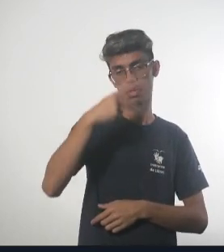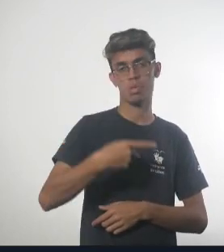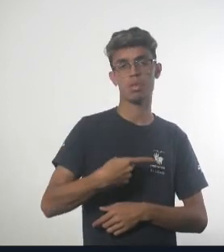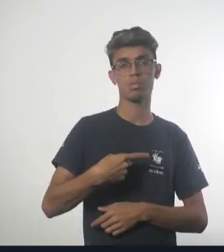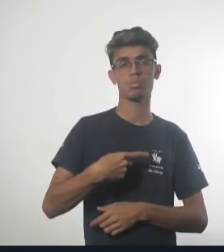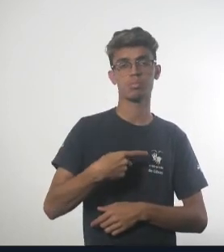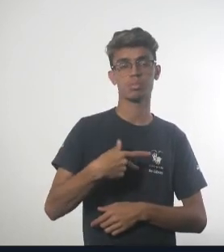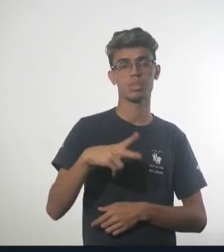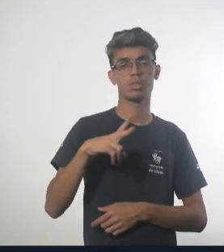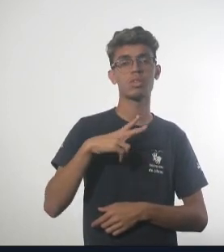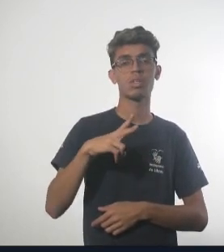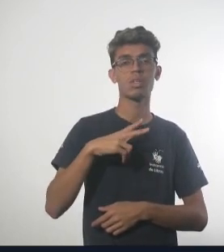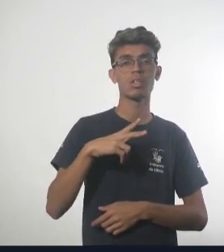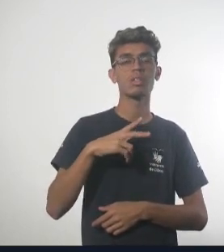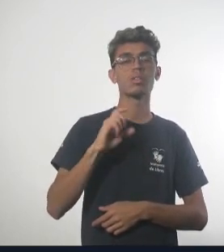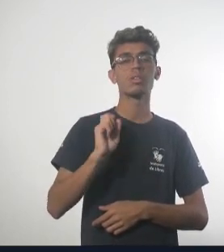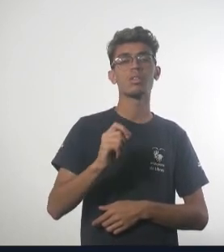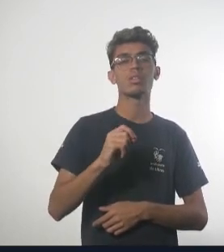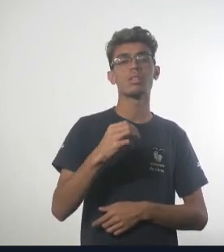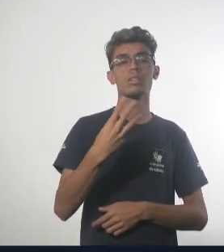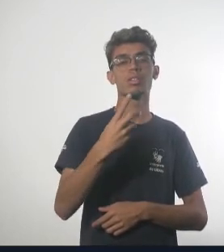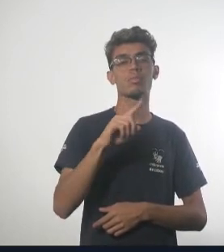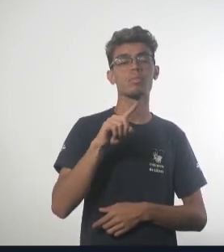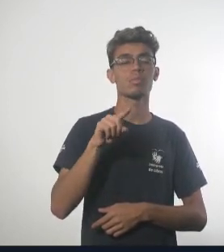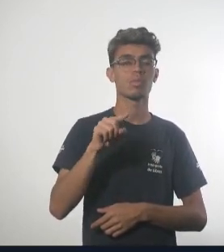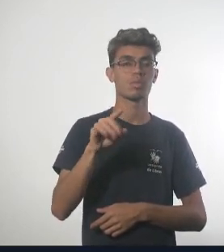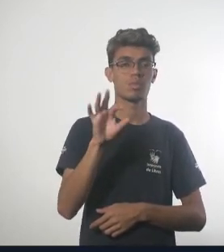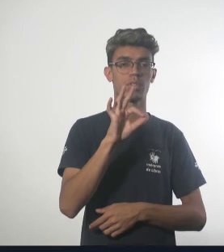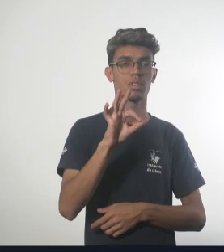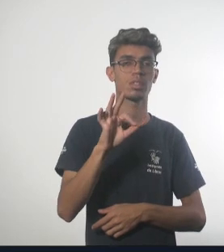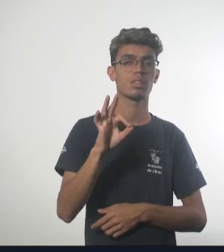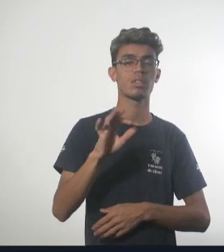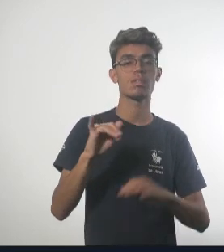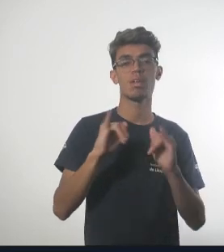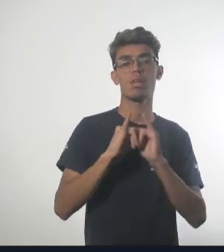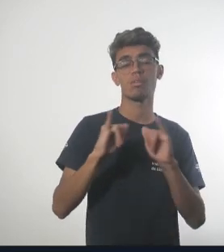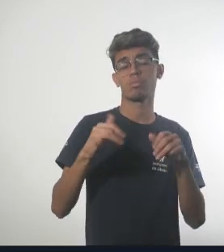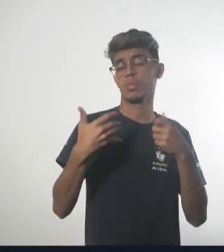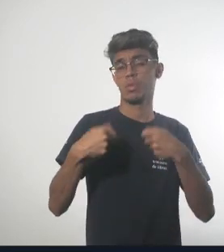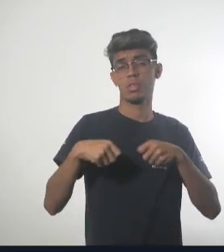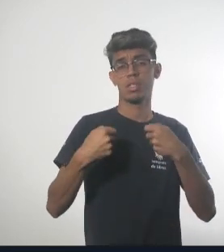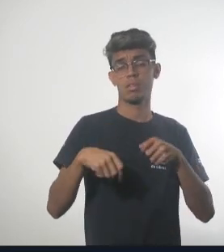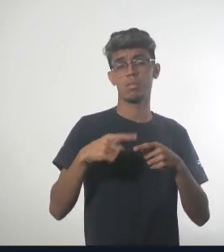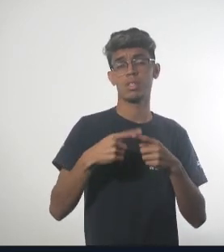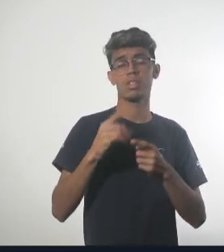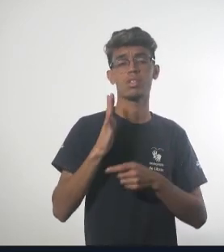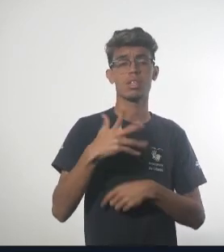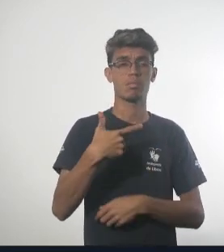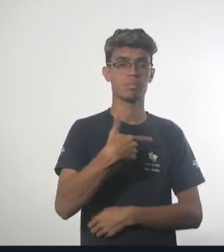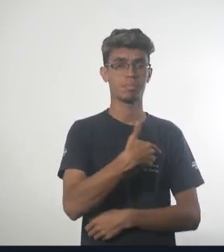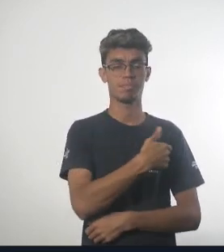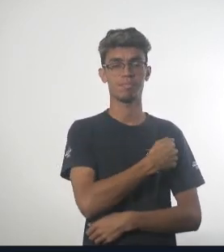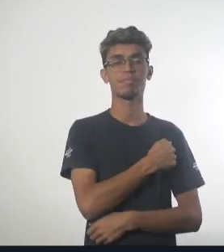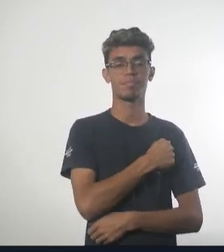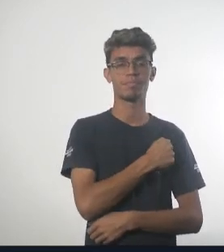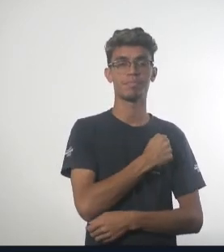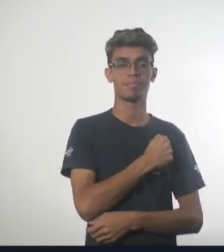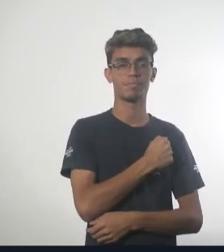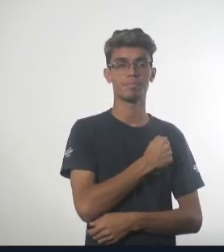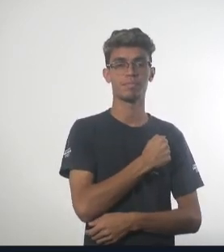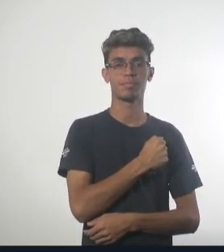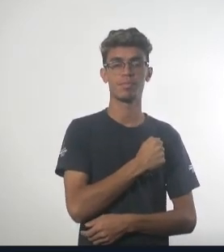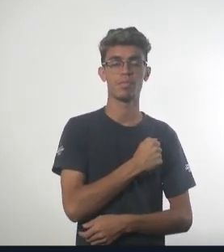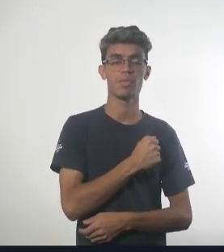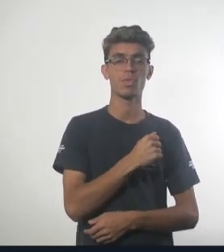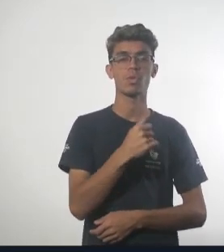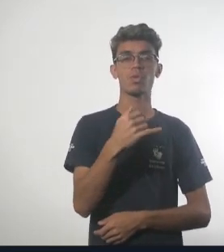3,7% dos contatos referiram que não fizeram a quarentena porque acharam que não havia necessidade, já que já estariam vacinados contra a Covid-19.